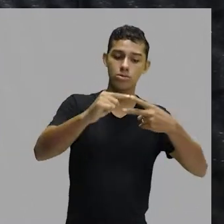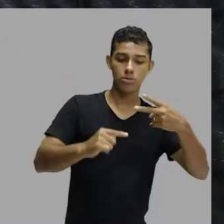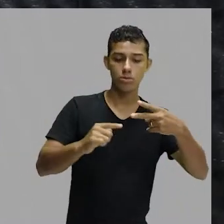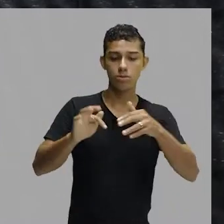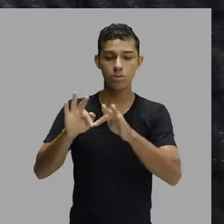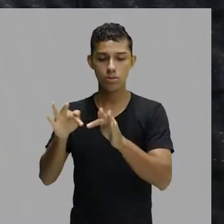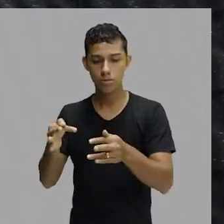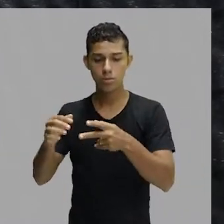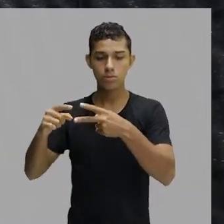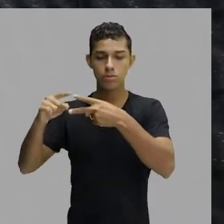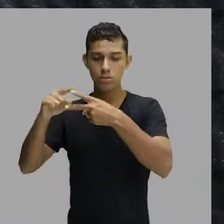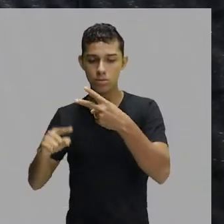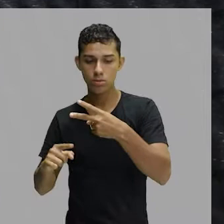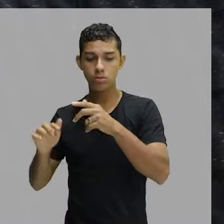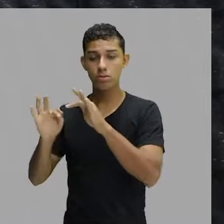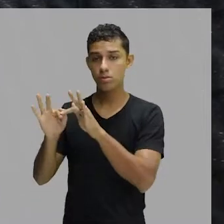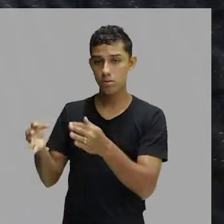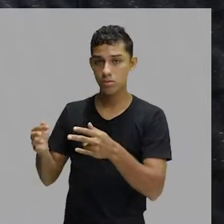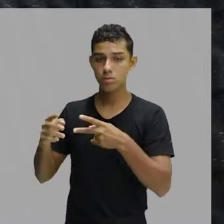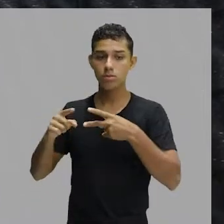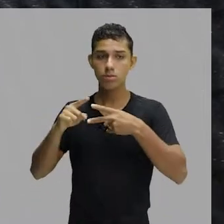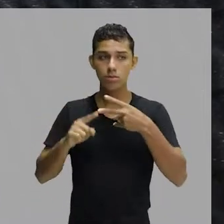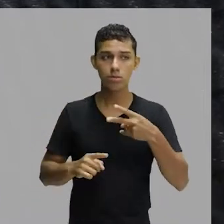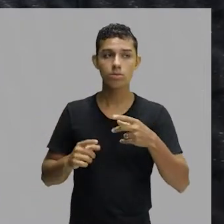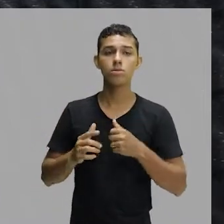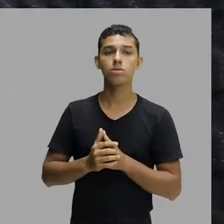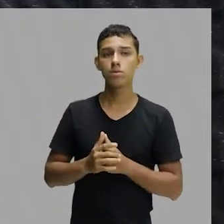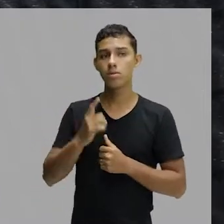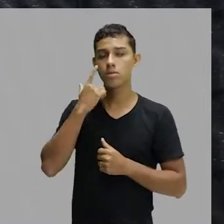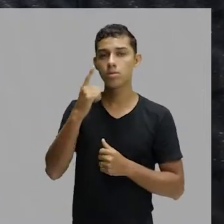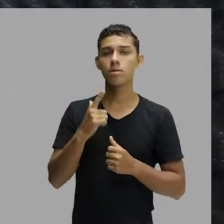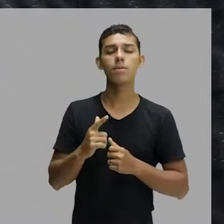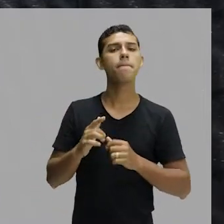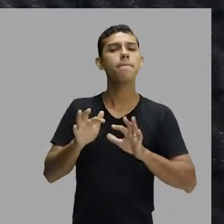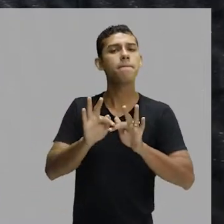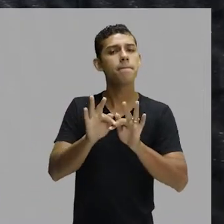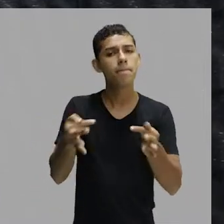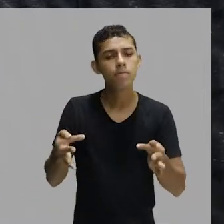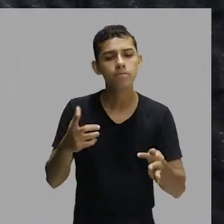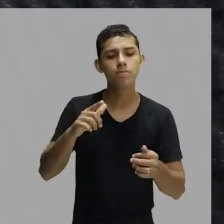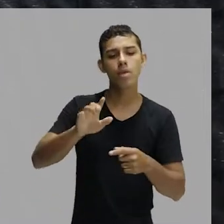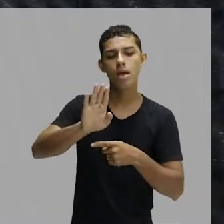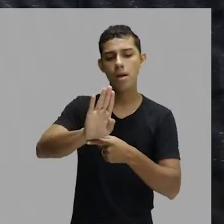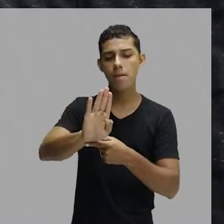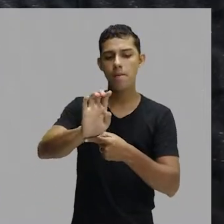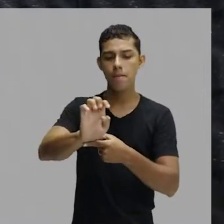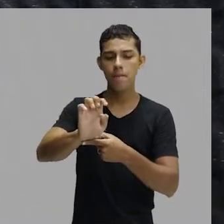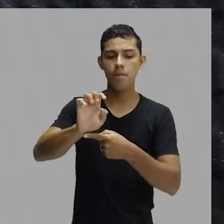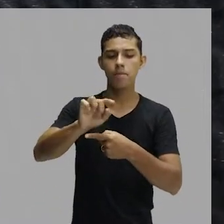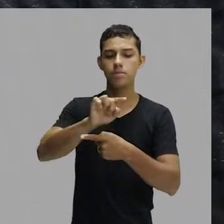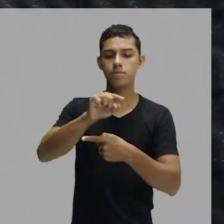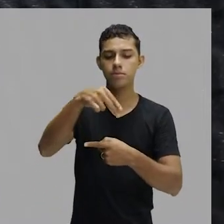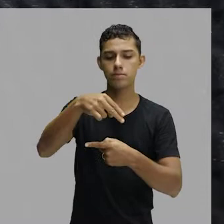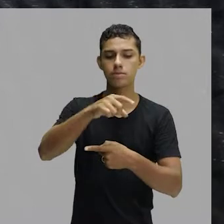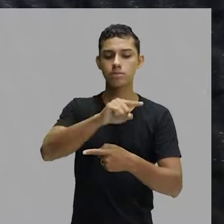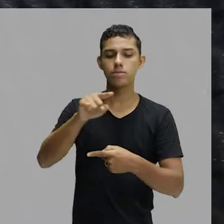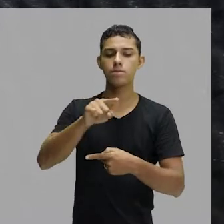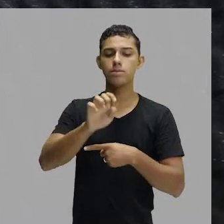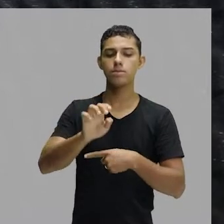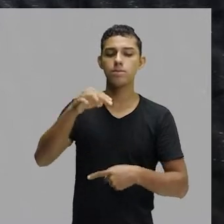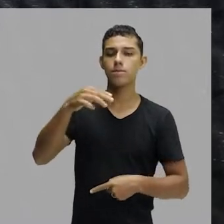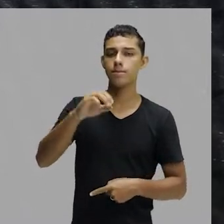anel benzênico. O composto aromático mais simples é o benzeno, certo? Aí, quando eu